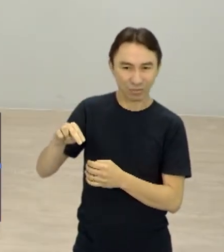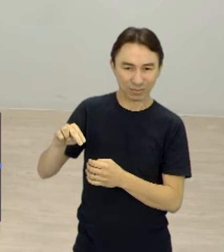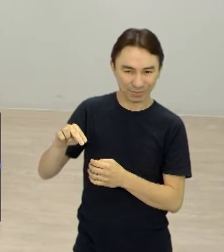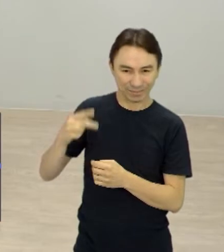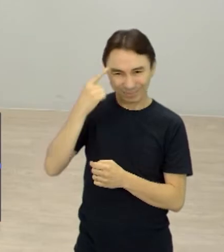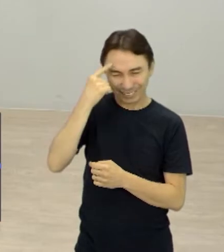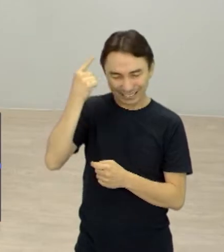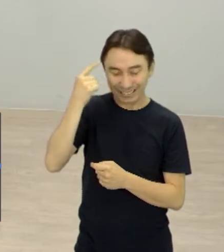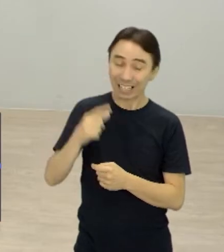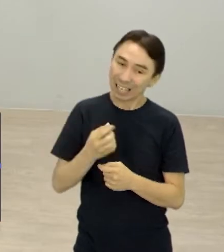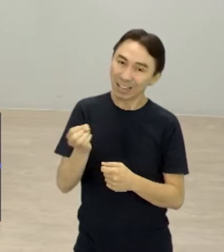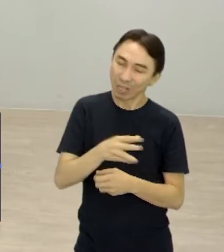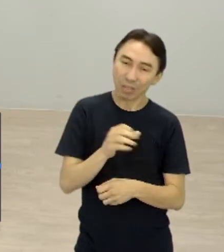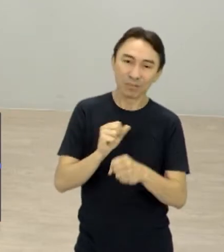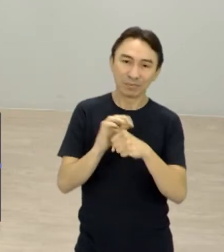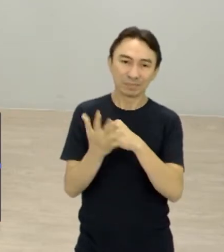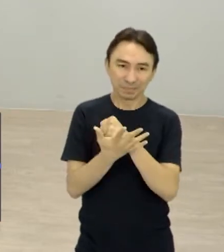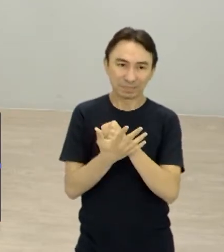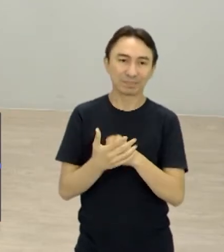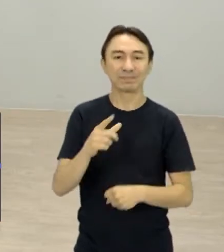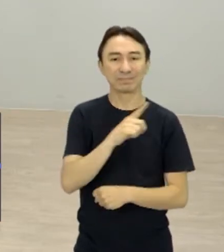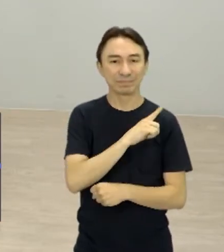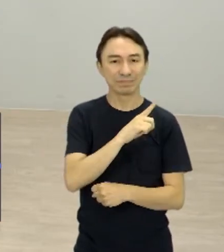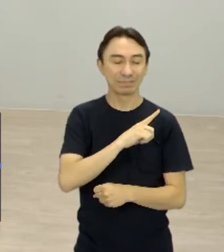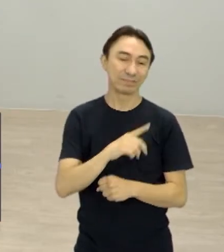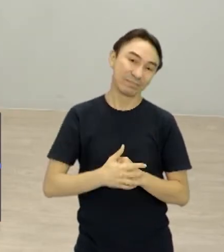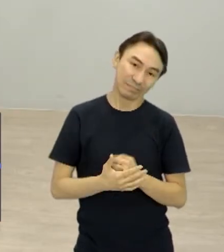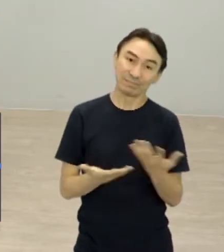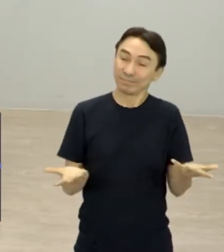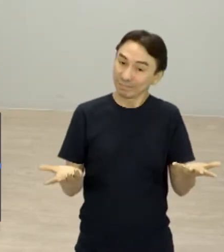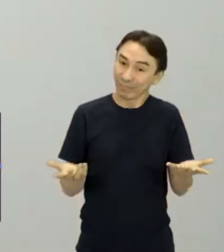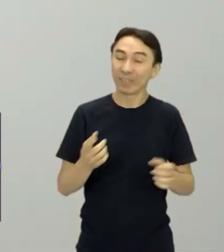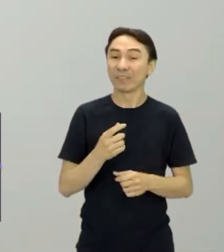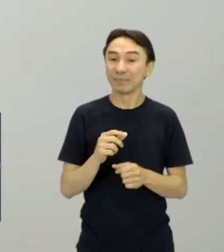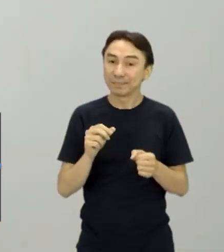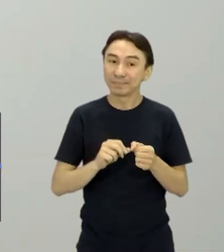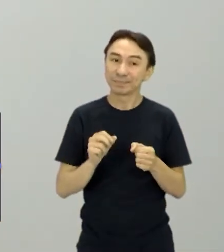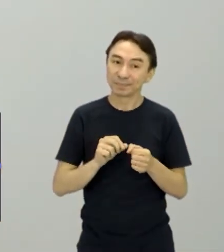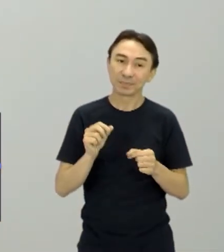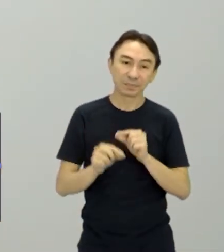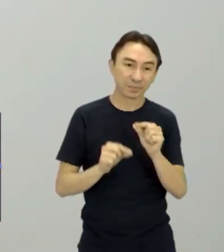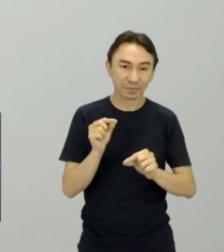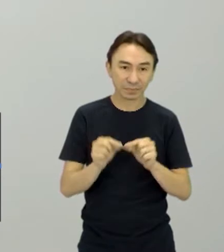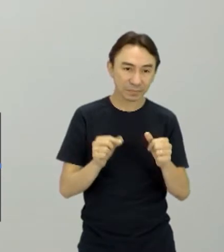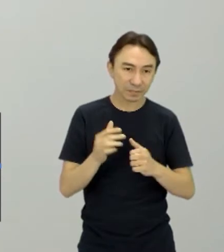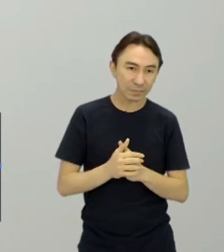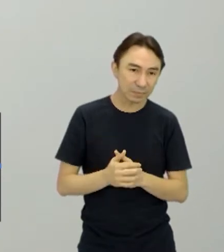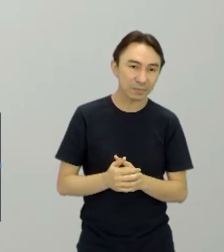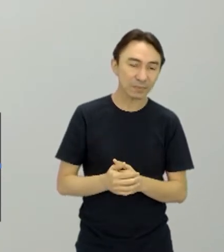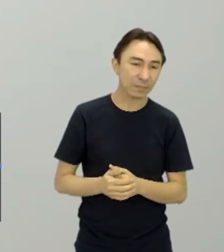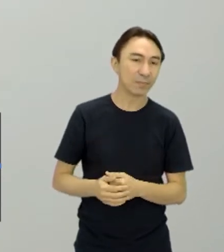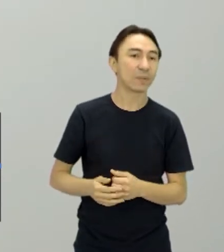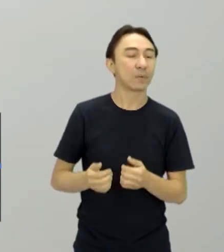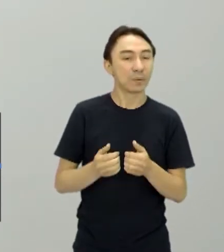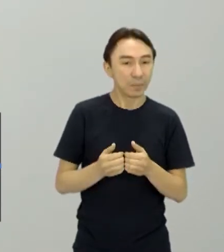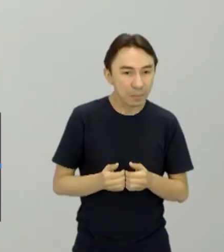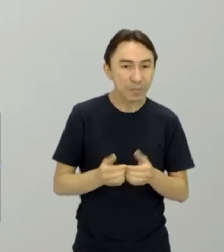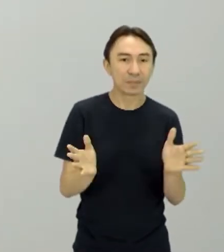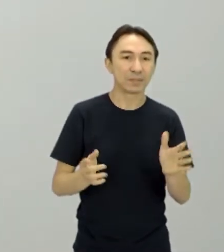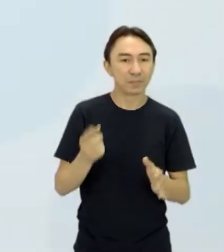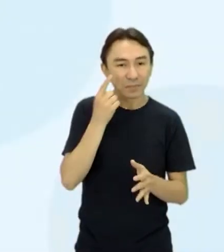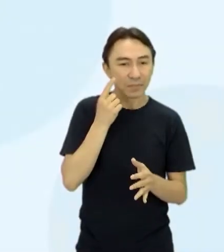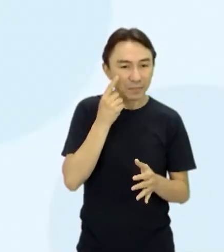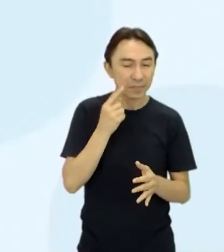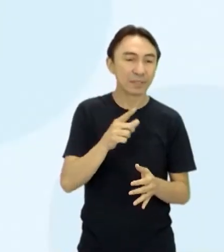o epsilon e tal. Já estamos na quinta, hein? Mas vamos lá, né? Vamos lá na dureza. Para começar, já vamos começar bem e no